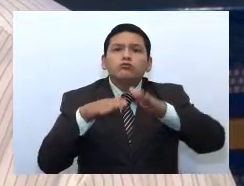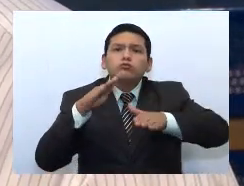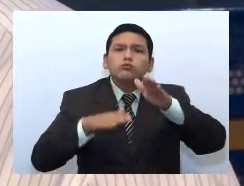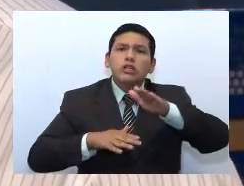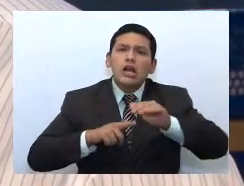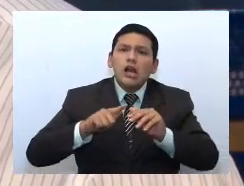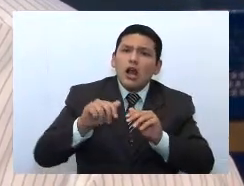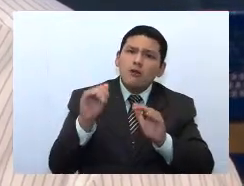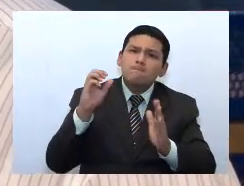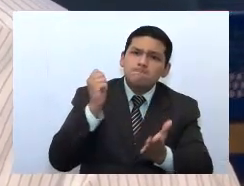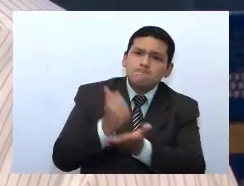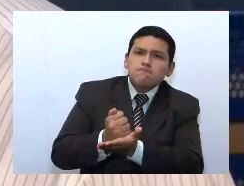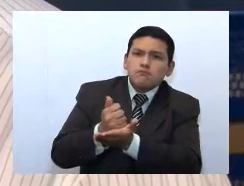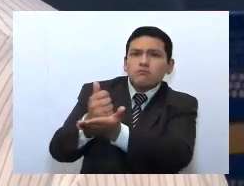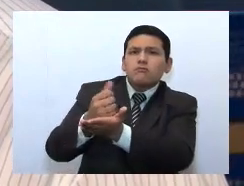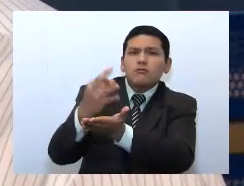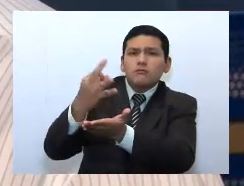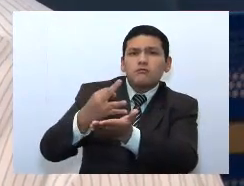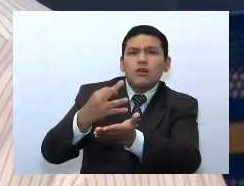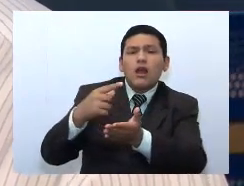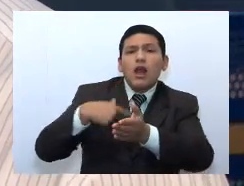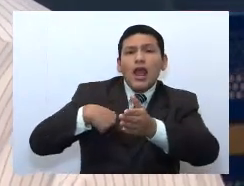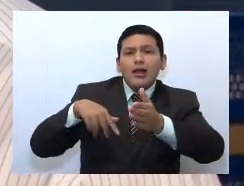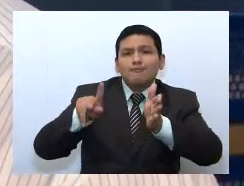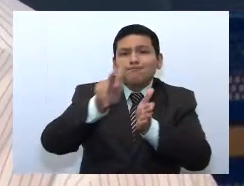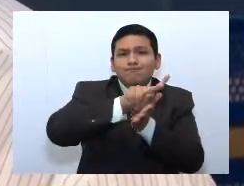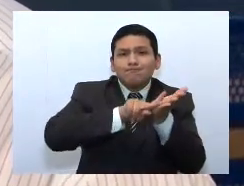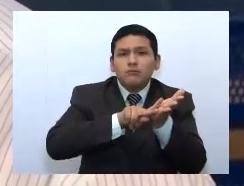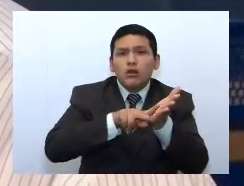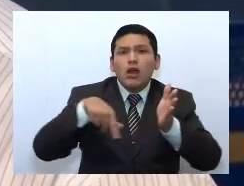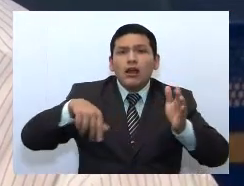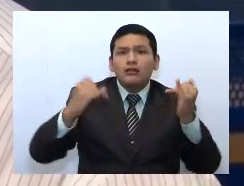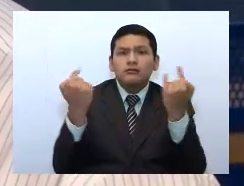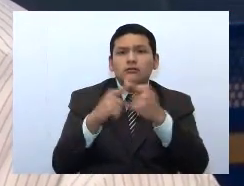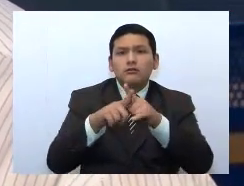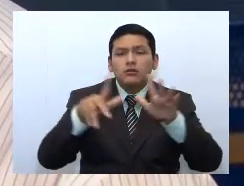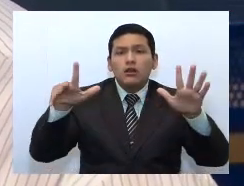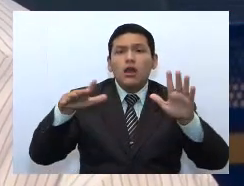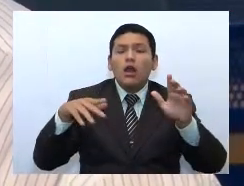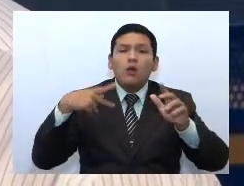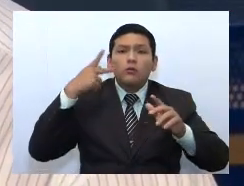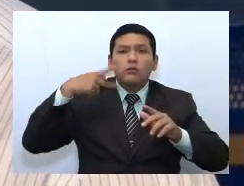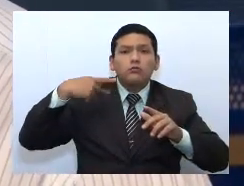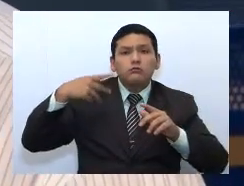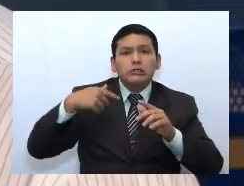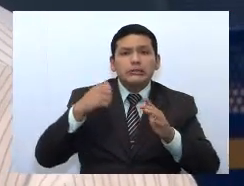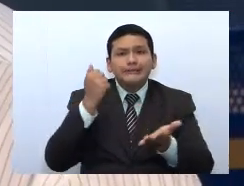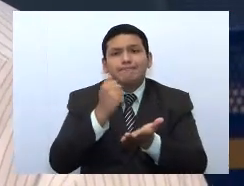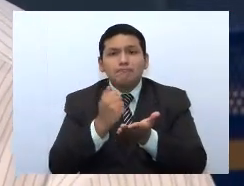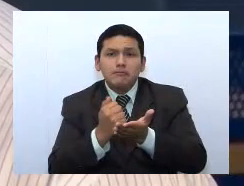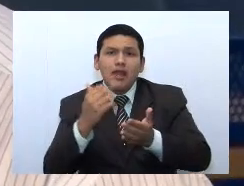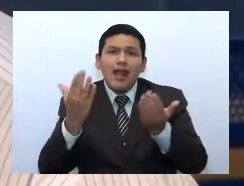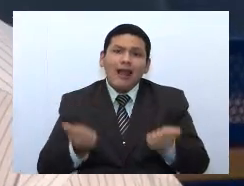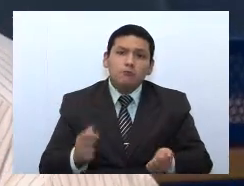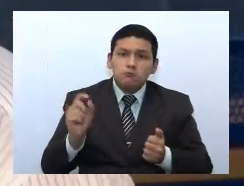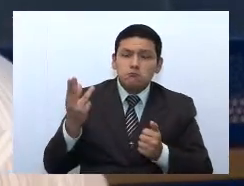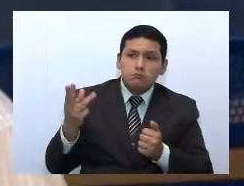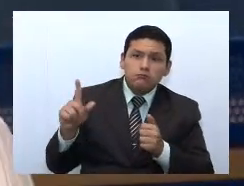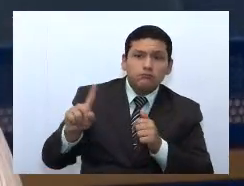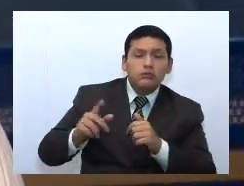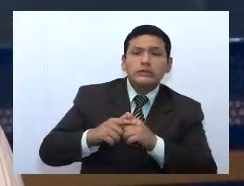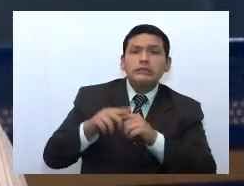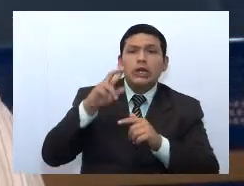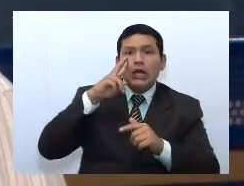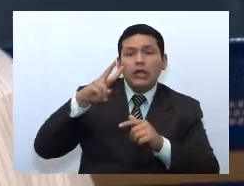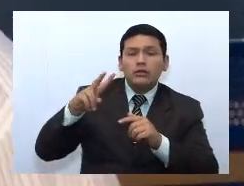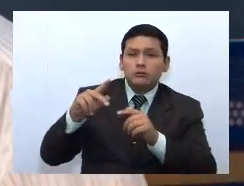do acordo. Mas isso tem que passar por um projeto aqui na Câmara e os vereadores têm que optar e nos ajudar, senão não temos condições